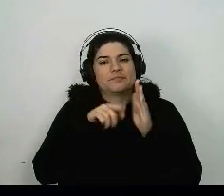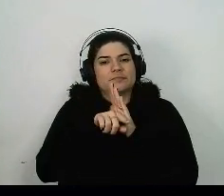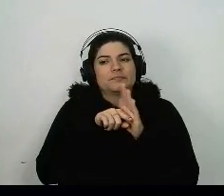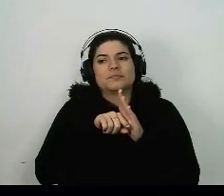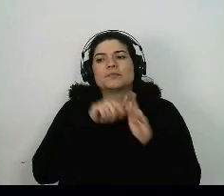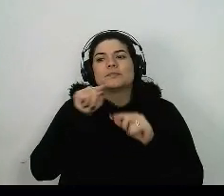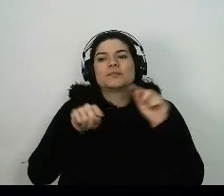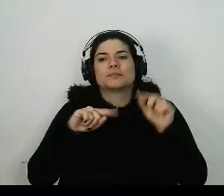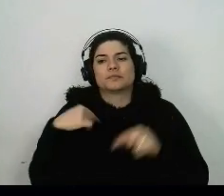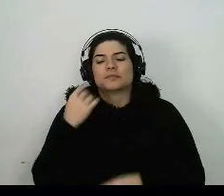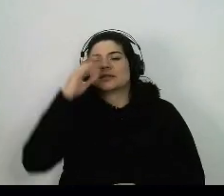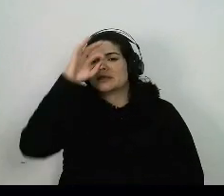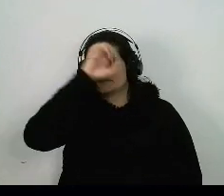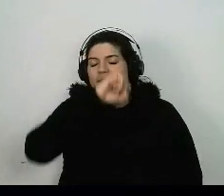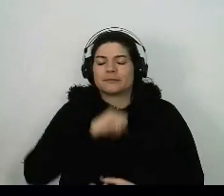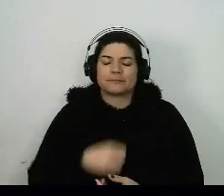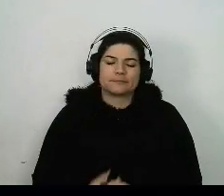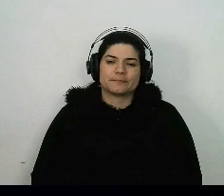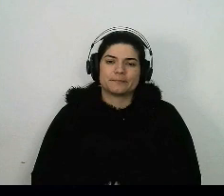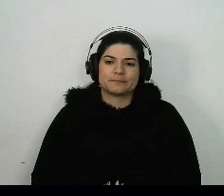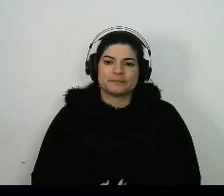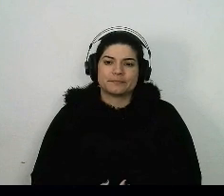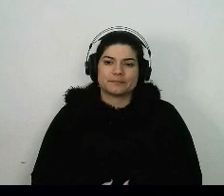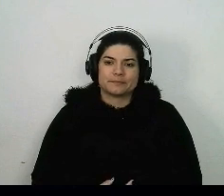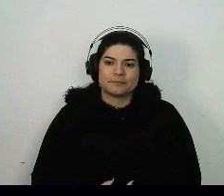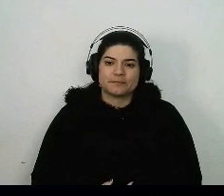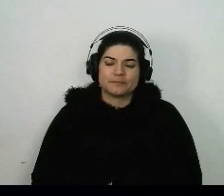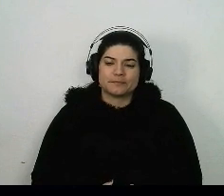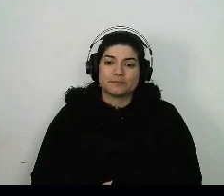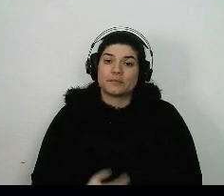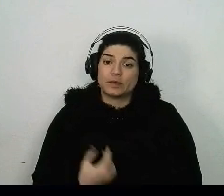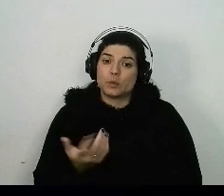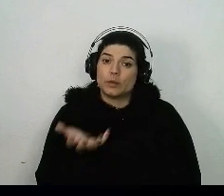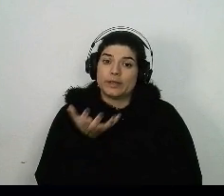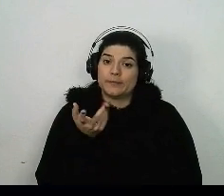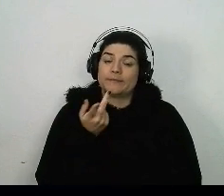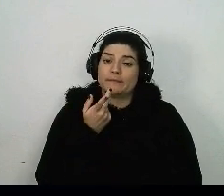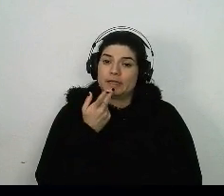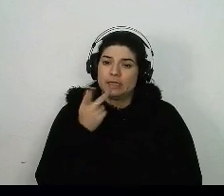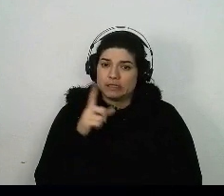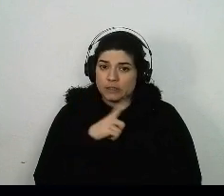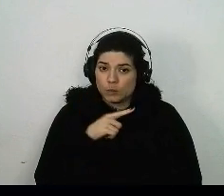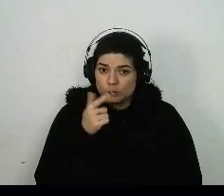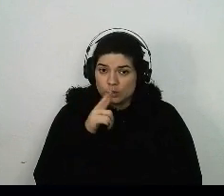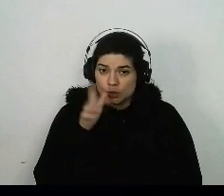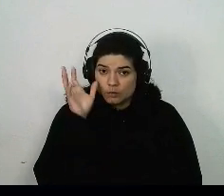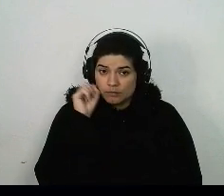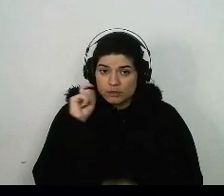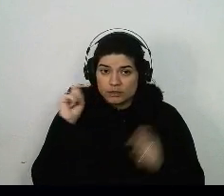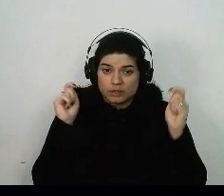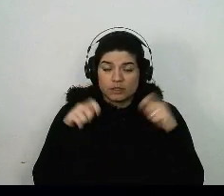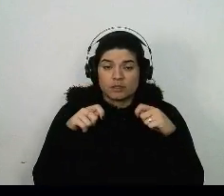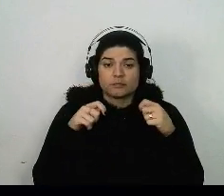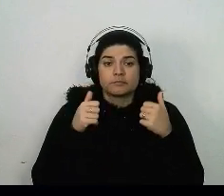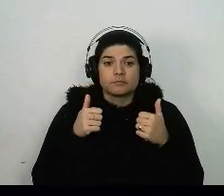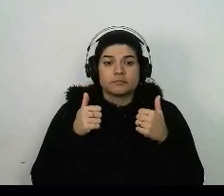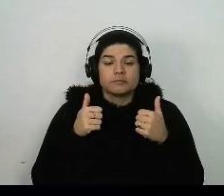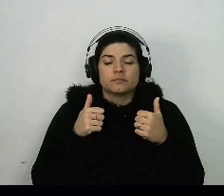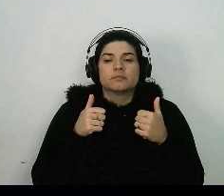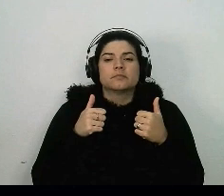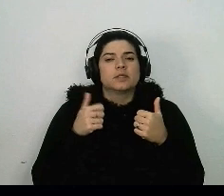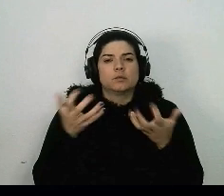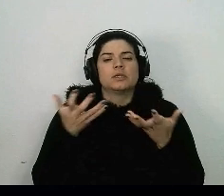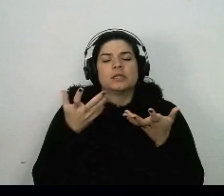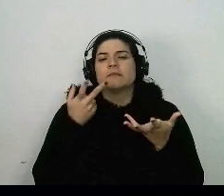aprendeu. Um ponto que eu quero até complementar, tá saindo áudio? Um ponto até que eu queria complementar é que,